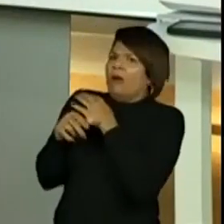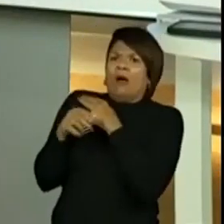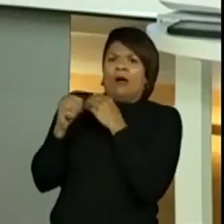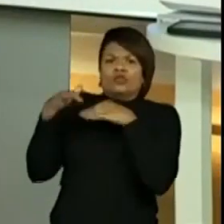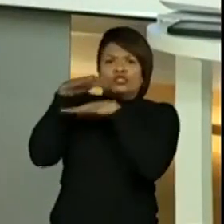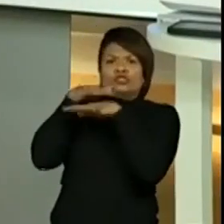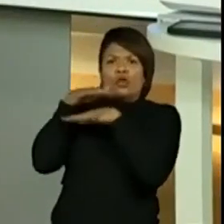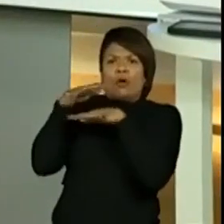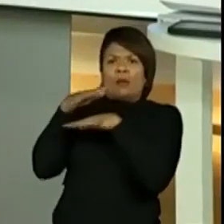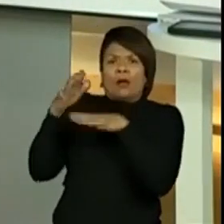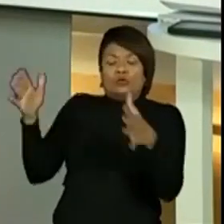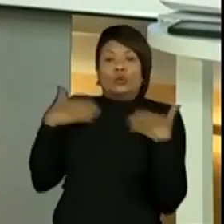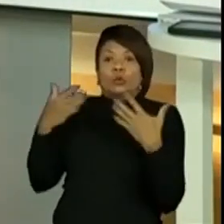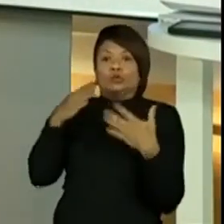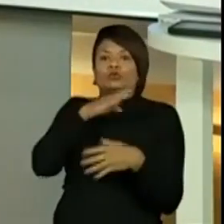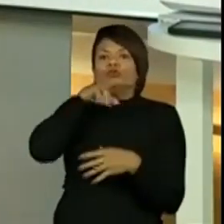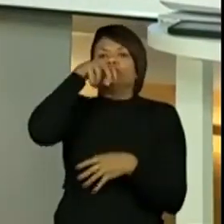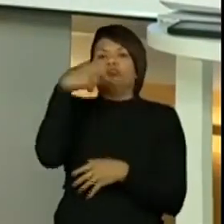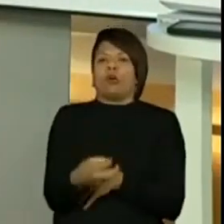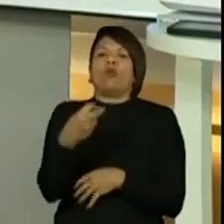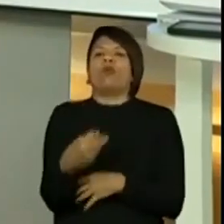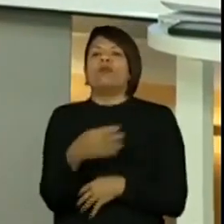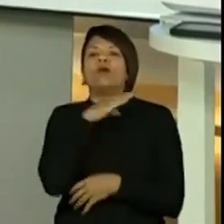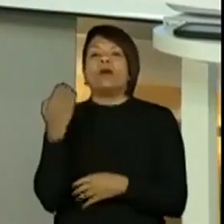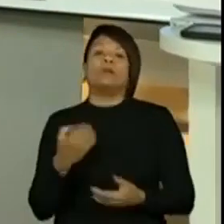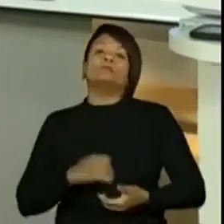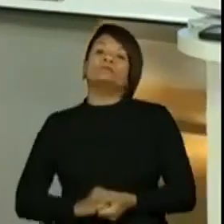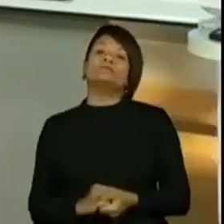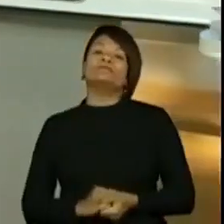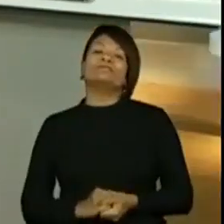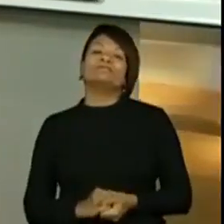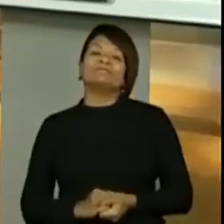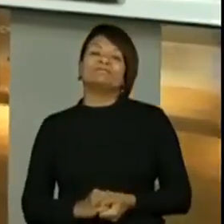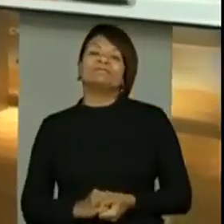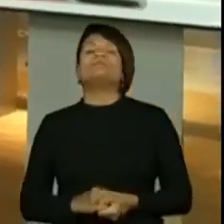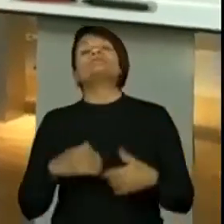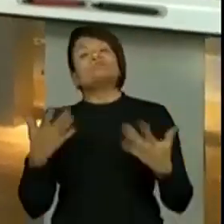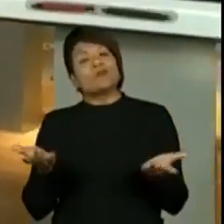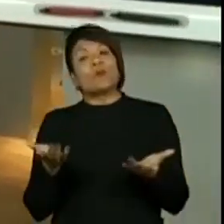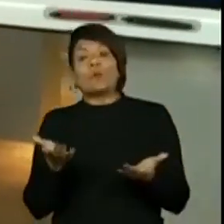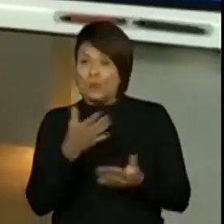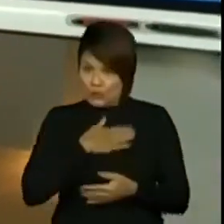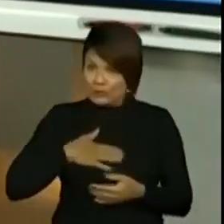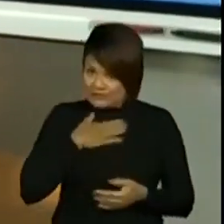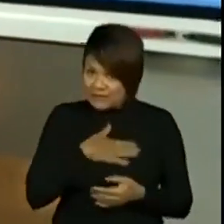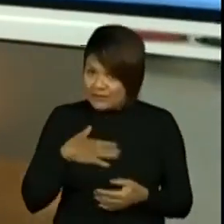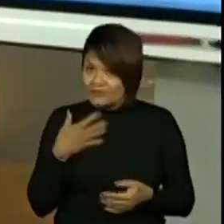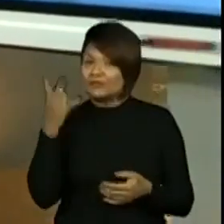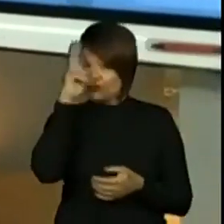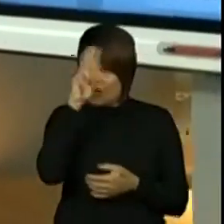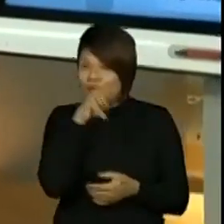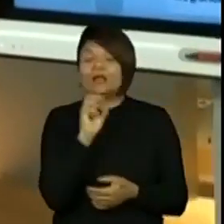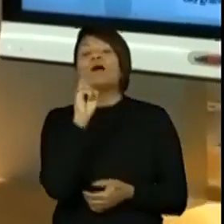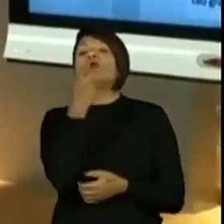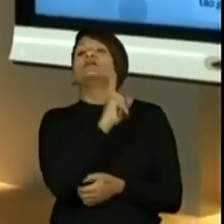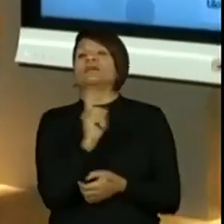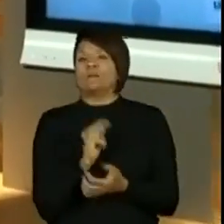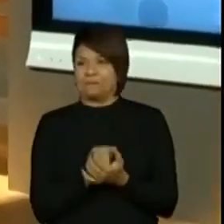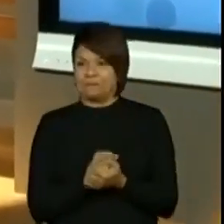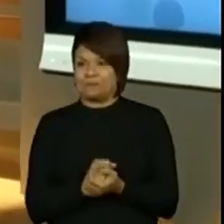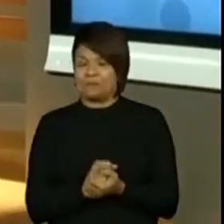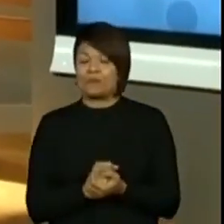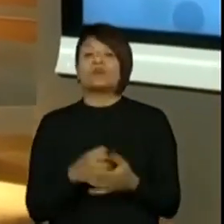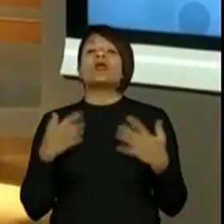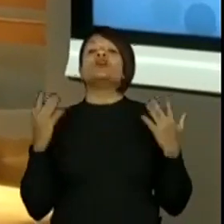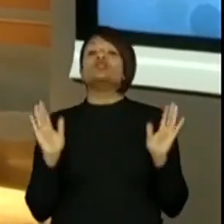Essa é a nossa história. E aí, conta no chat, gostaram da história? Quero saber de vocês. Gostaram ou não da nossa história? Tá bom?